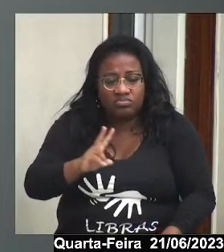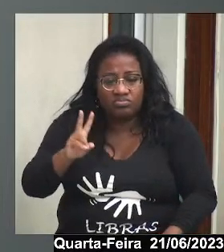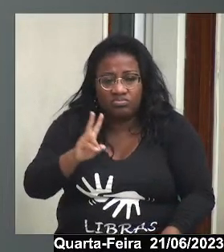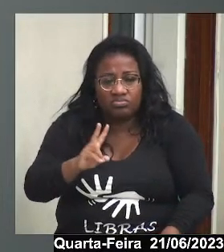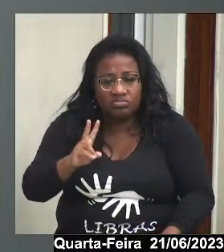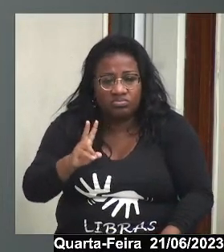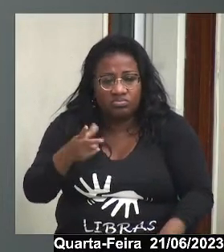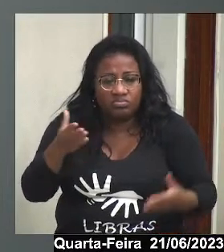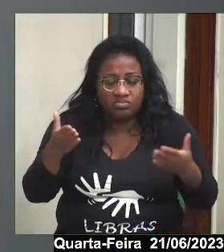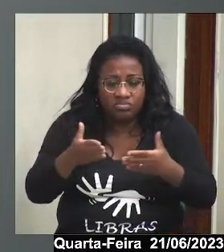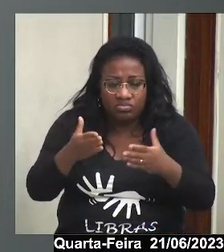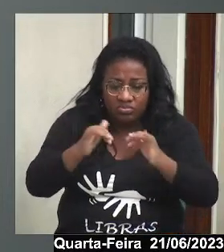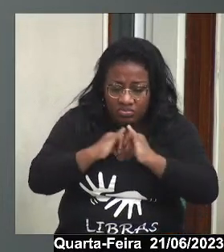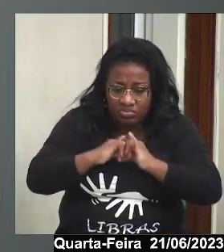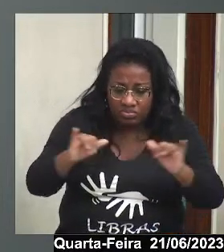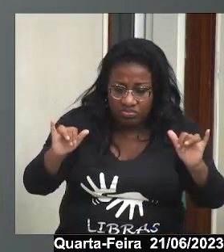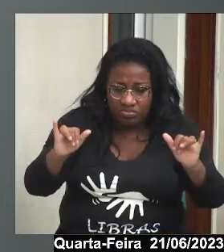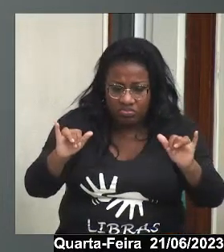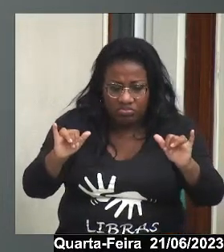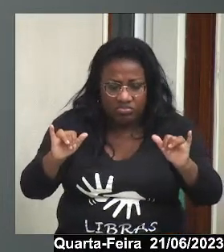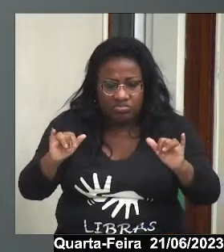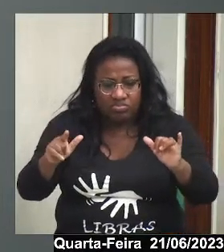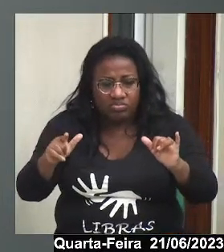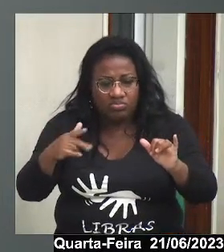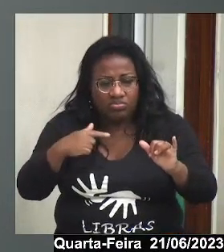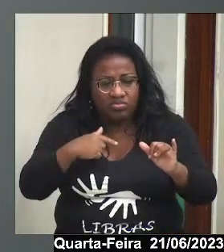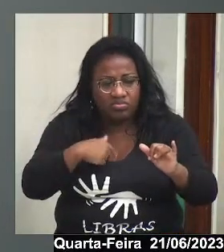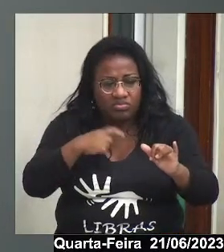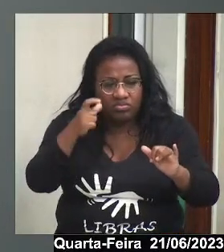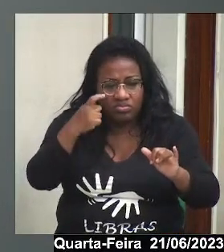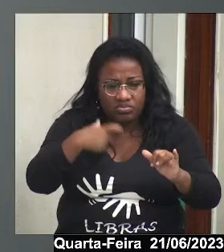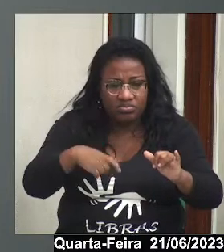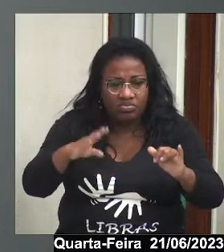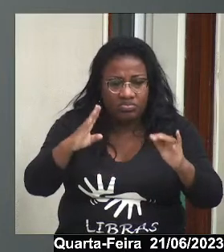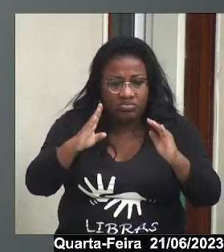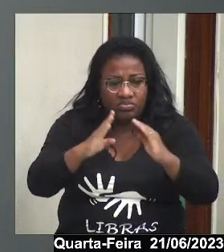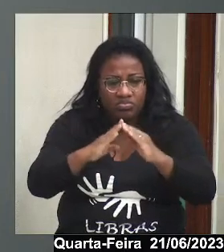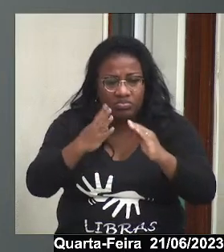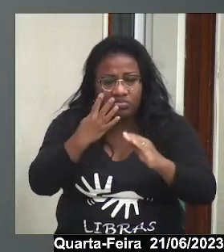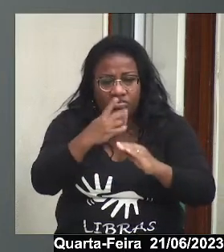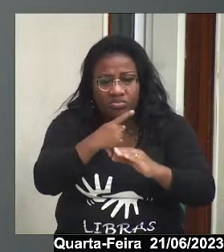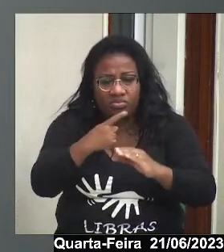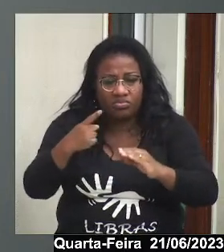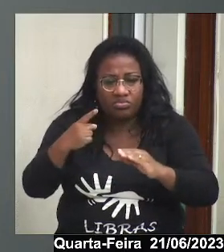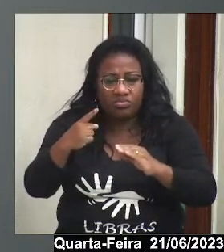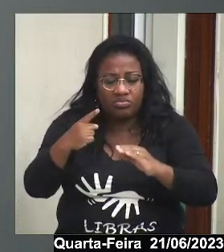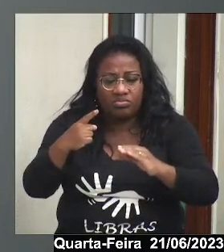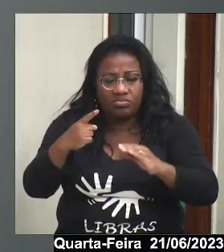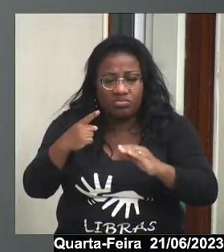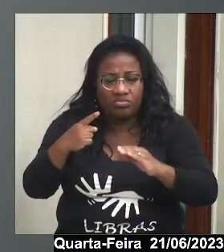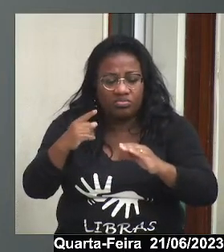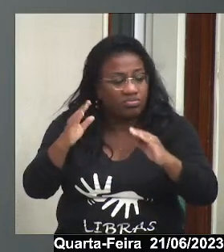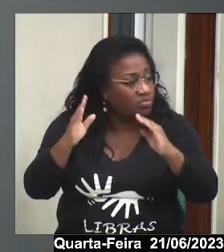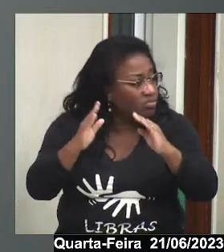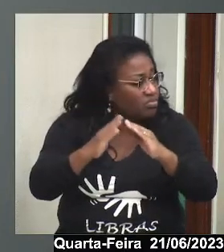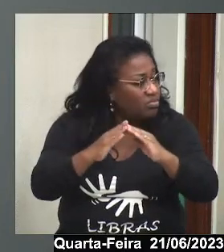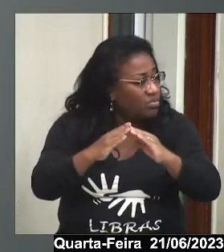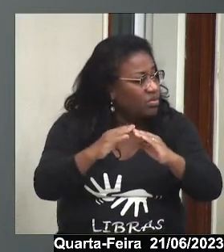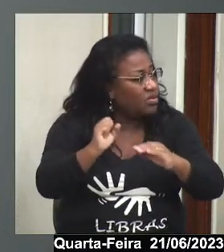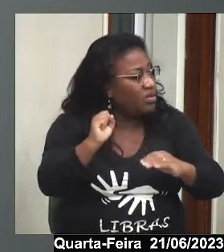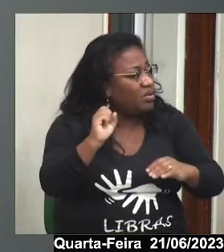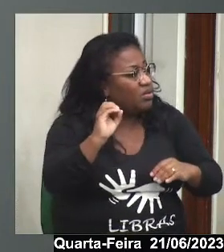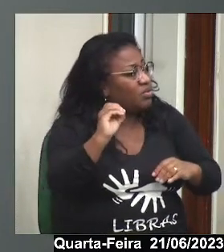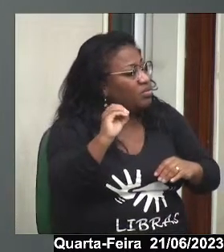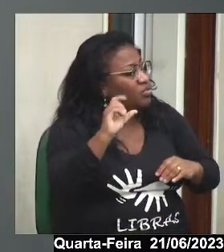dialogado, conversado com o vereador, eu iria explicar para o senhor, até porque eu sou morador, tá? Eu tenho 41 anos que eu moro no mesmo local,